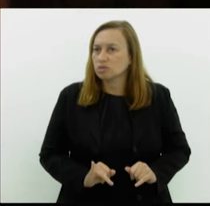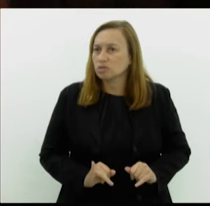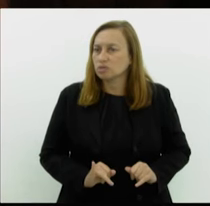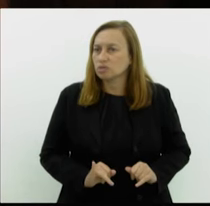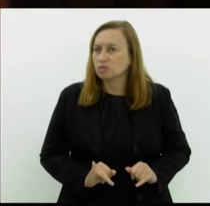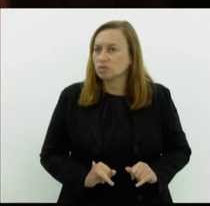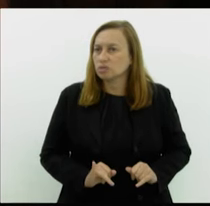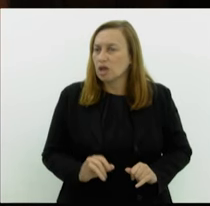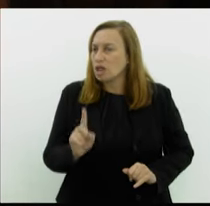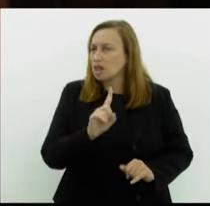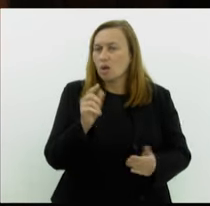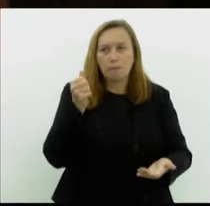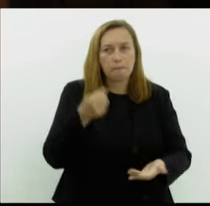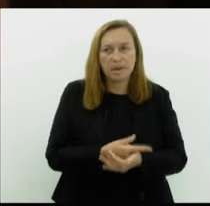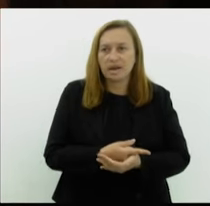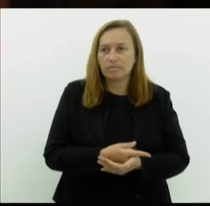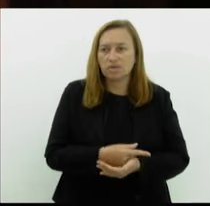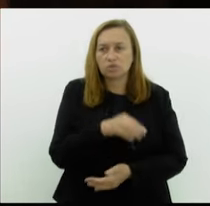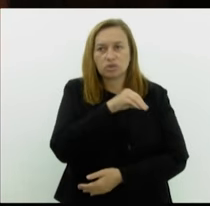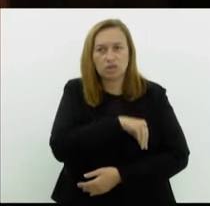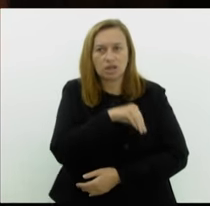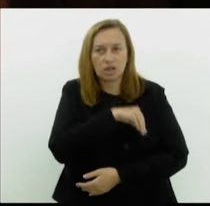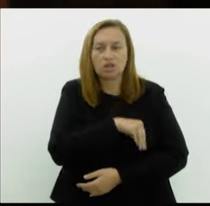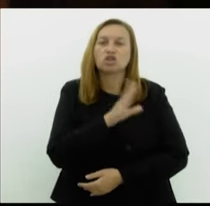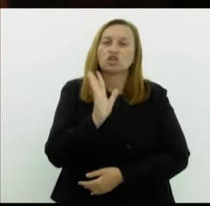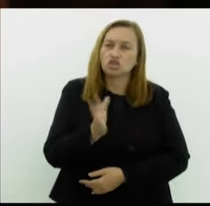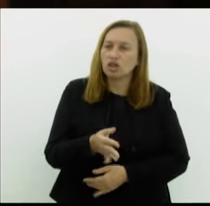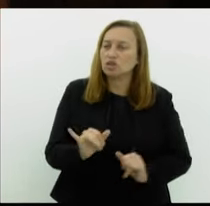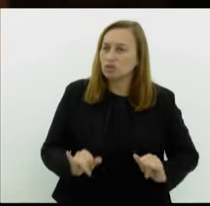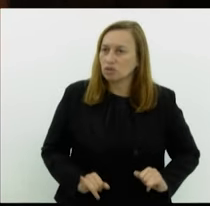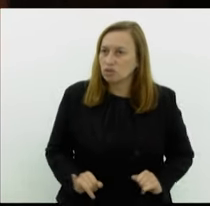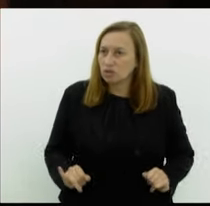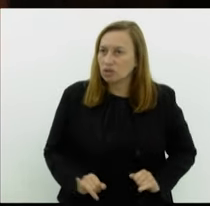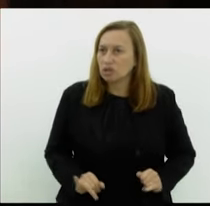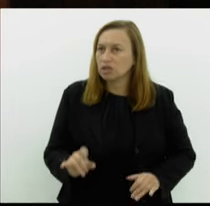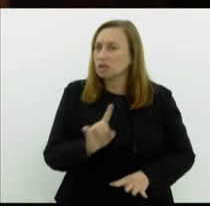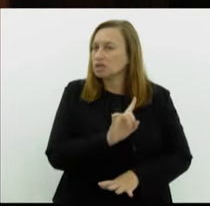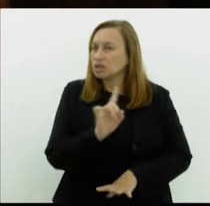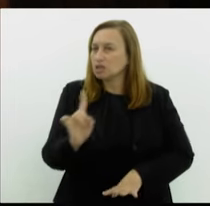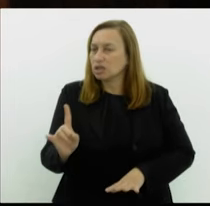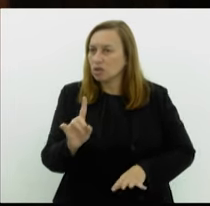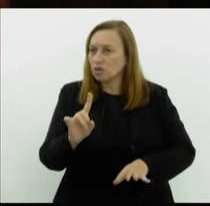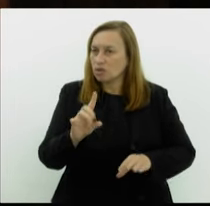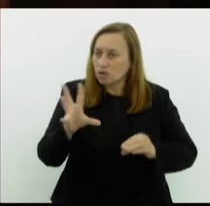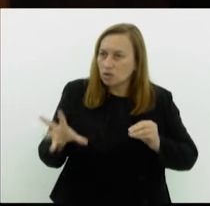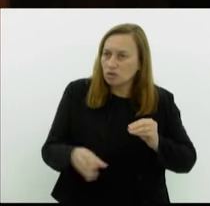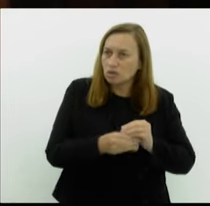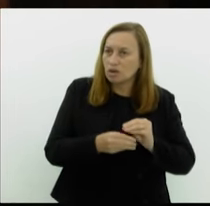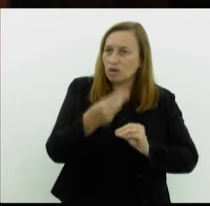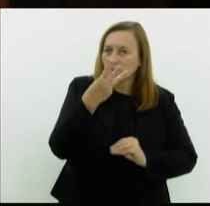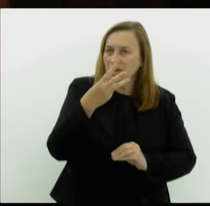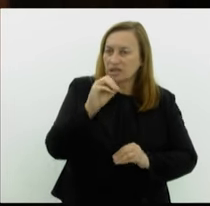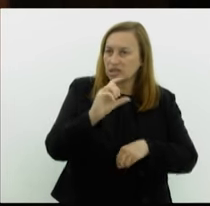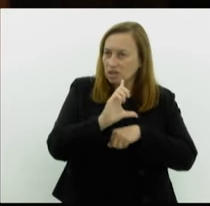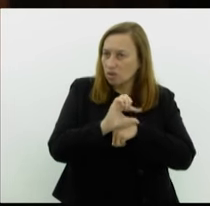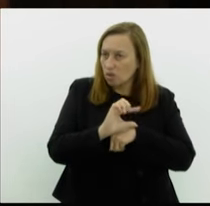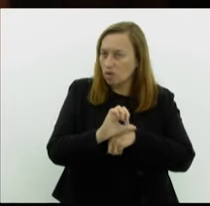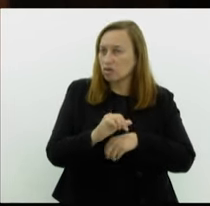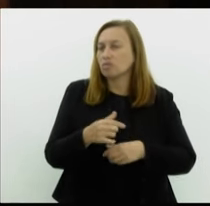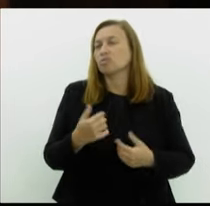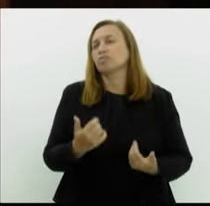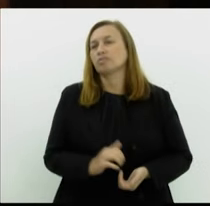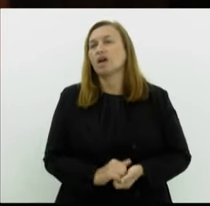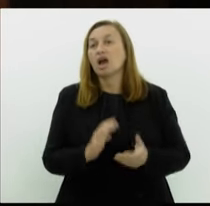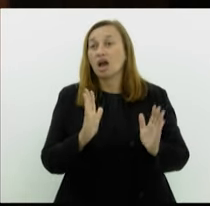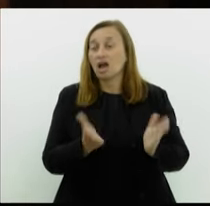com o não pagamento do piso. Já vivemos e já sofremos com a não migração para 30 horas da forma como deveria ser feita. E